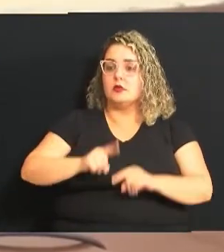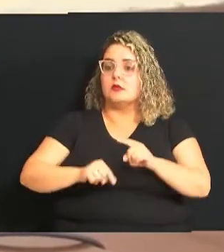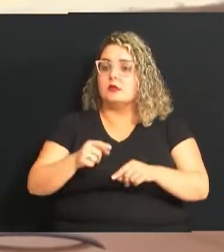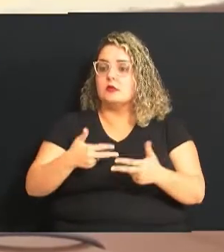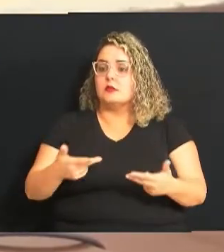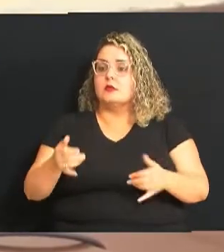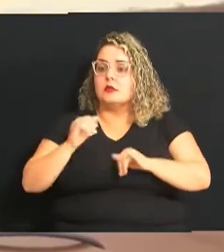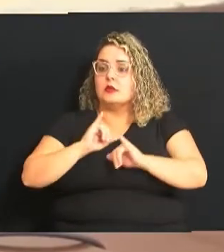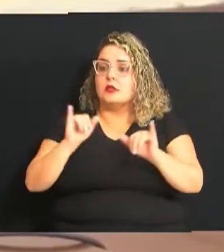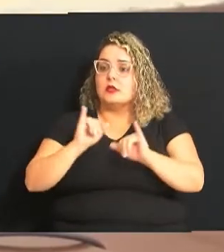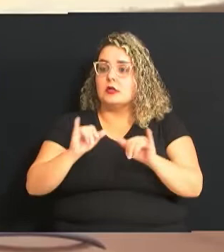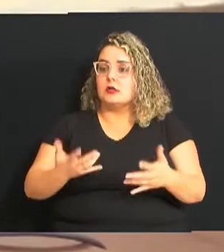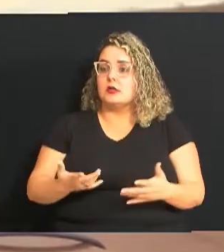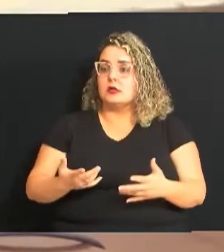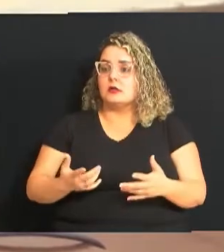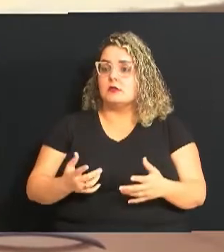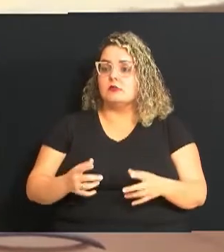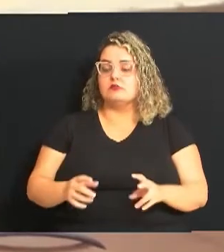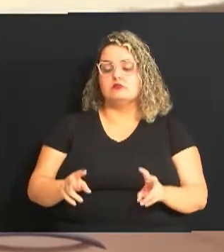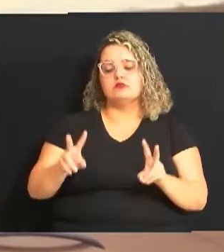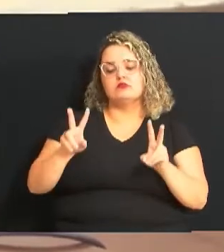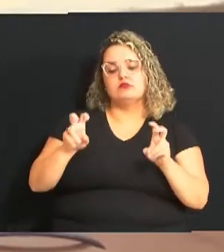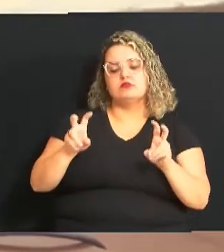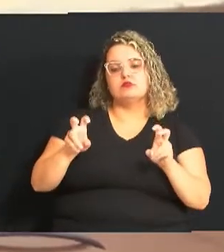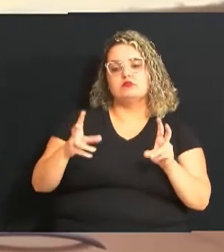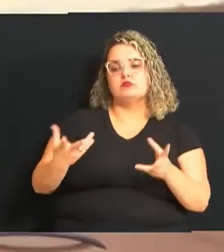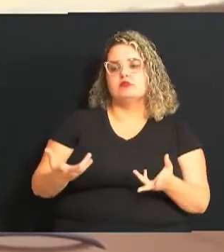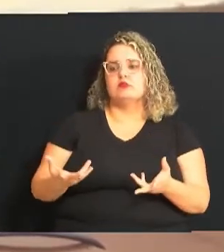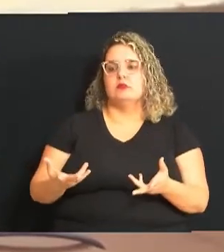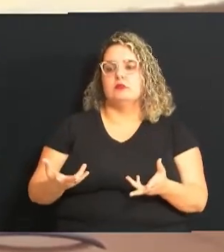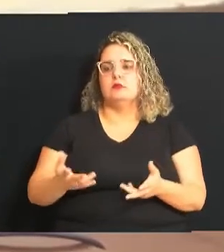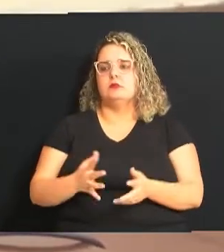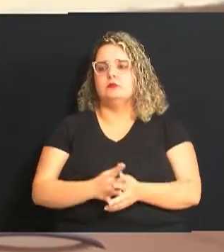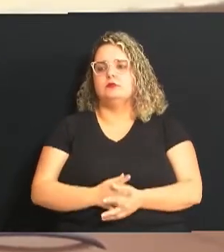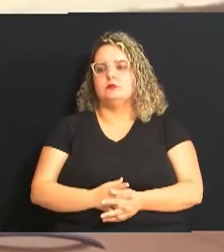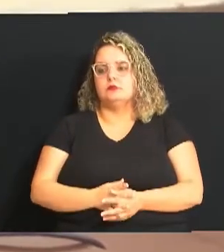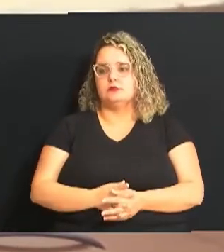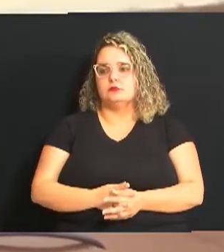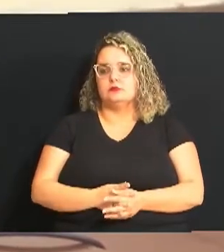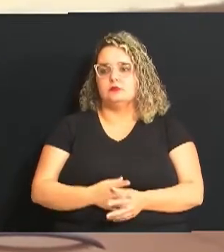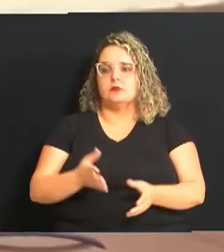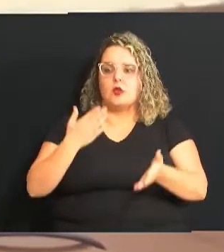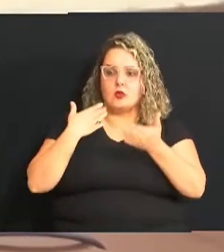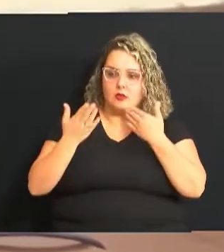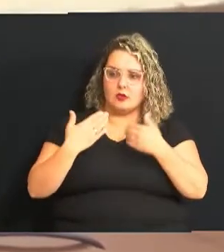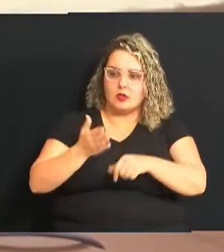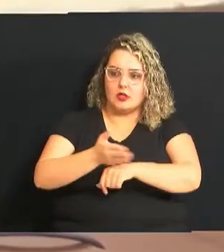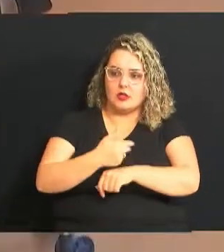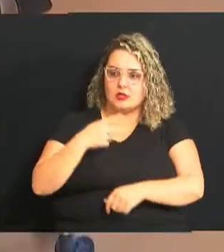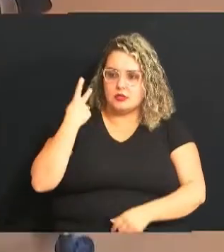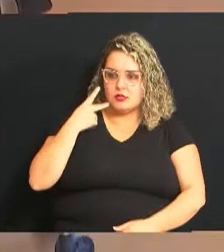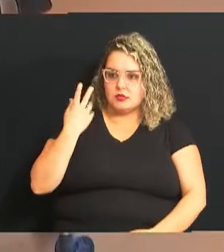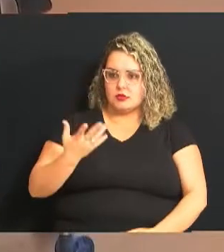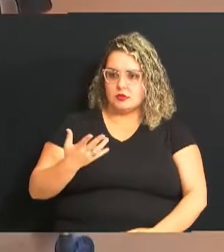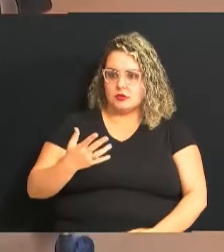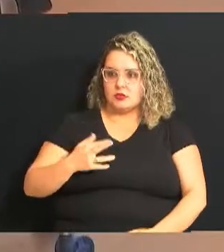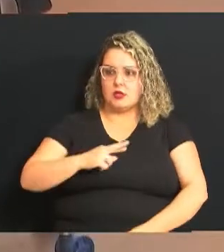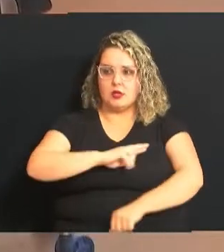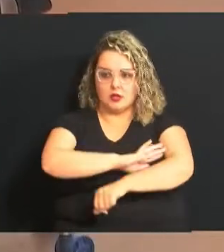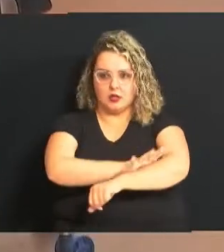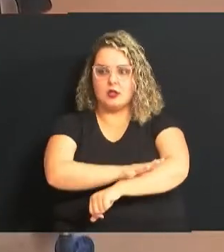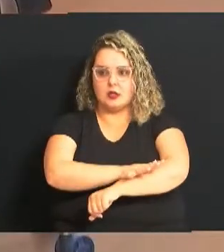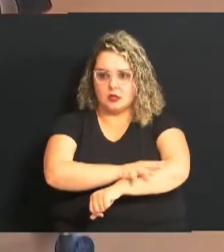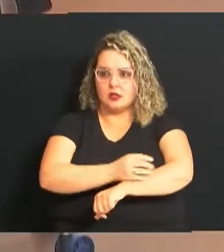fala de expressões, né? A gente fala tanto em relação, até conversava antes com o vereador em relação a racismo, que tem